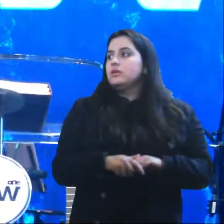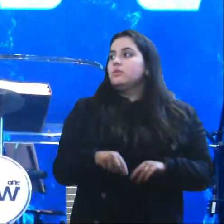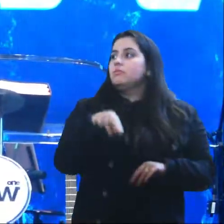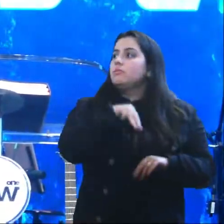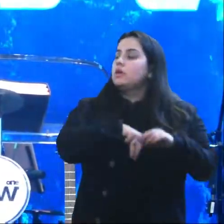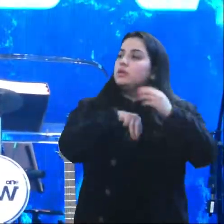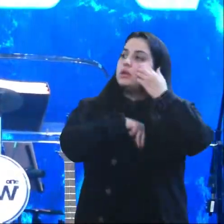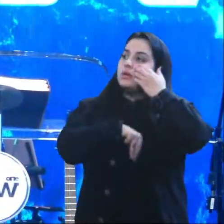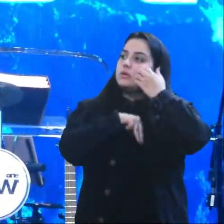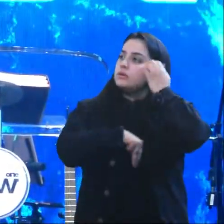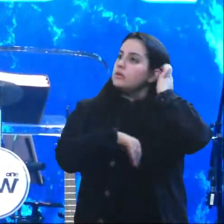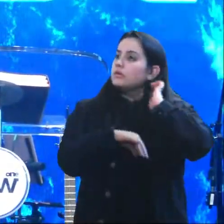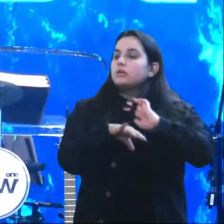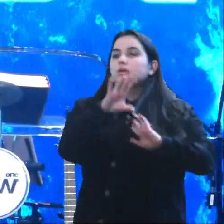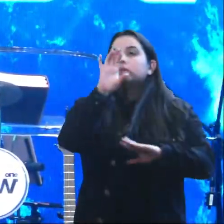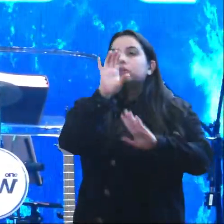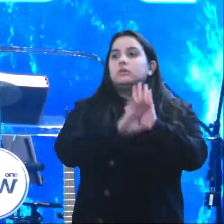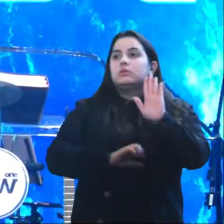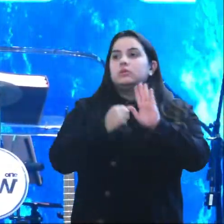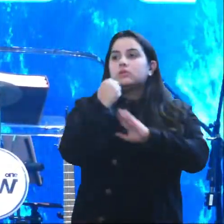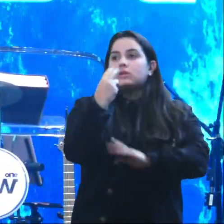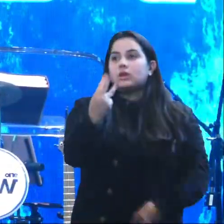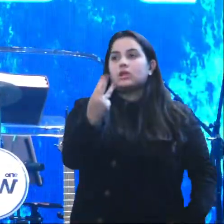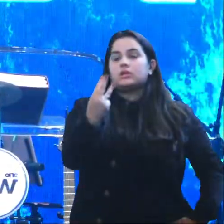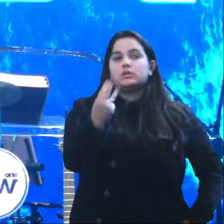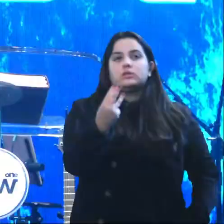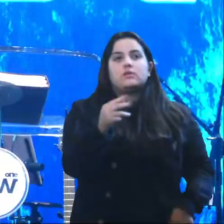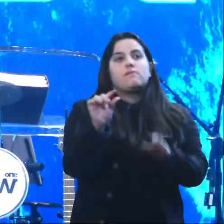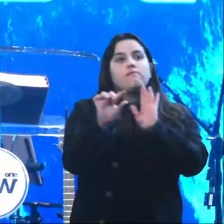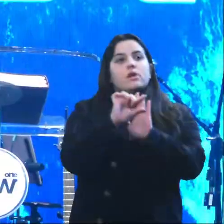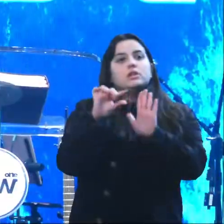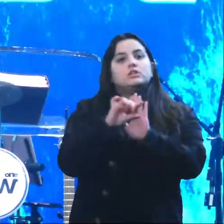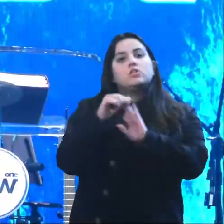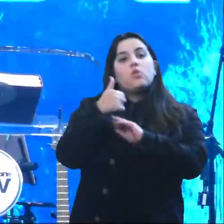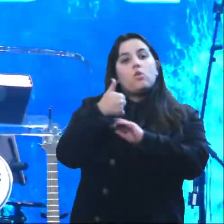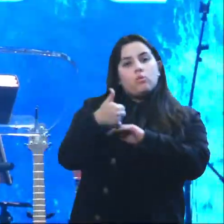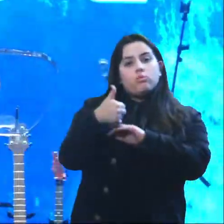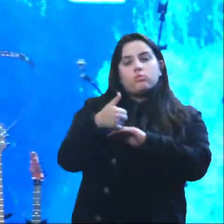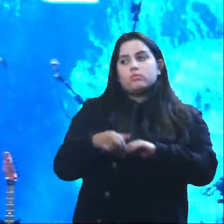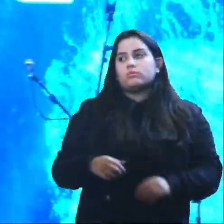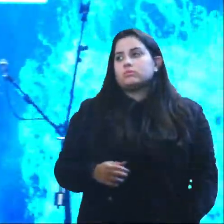Mateus capítulo 3, versículo 1.